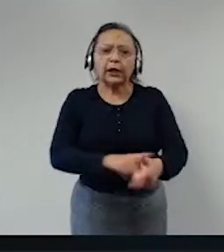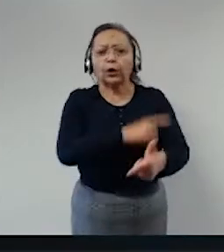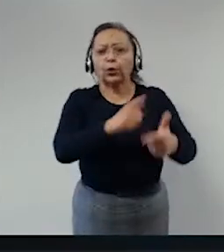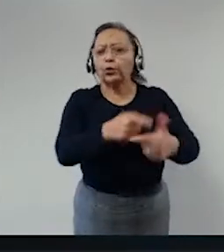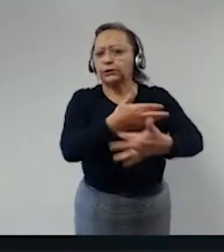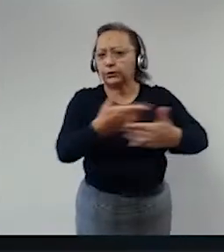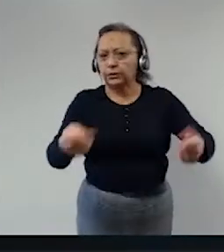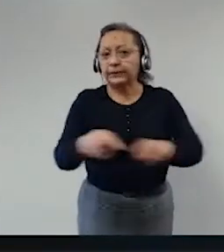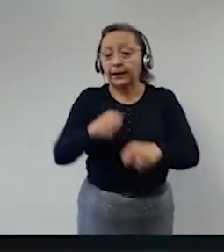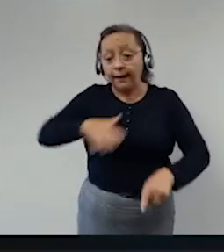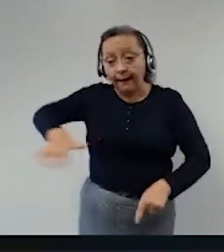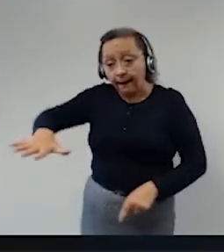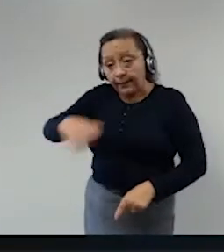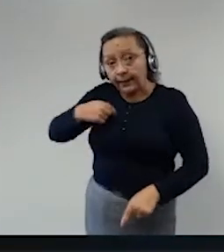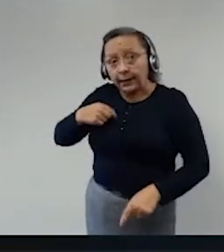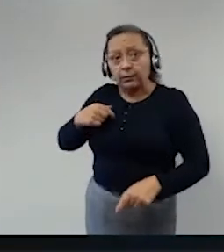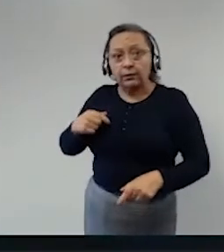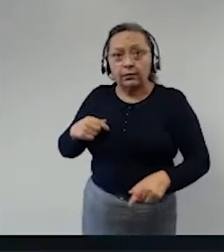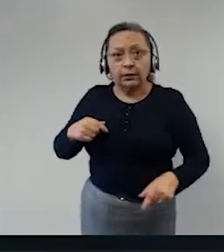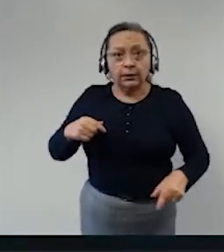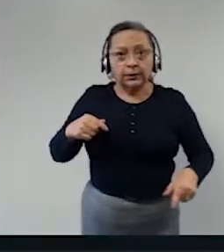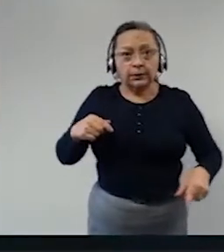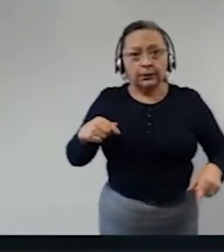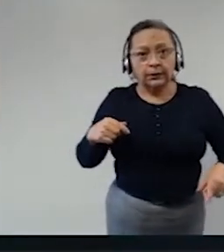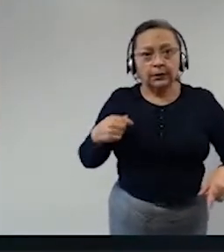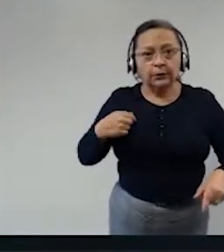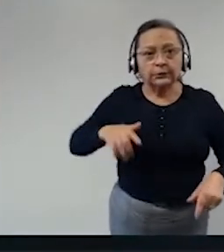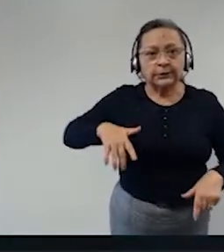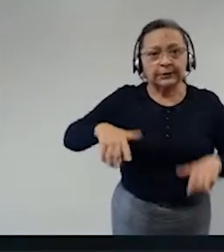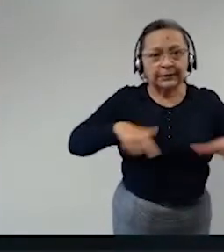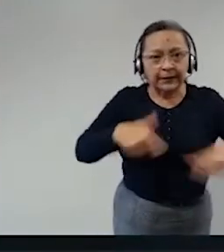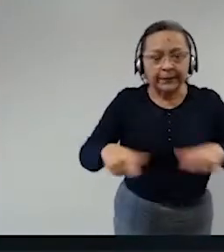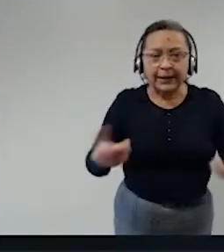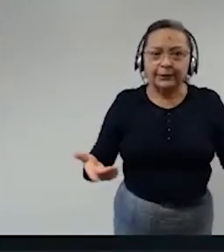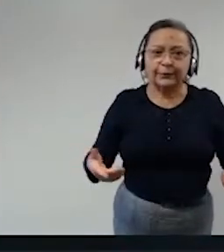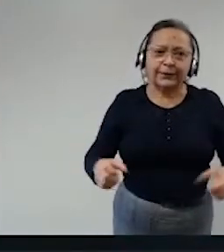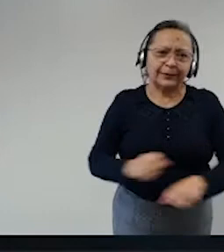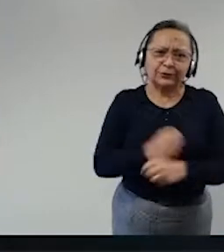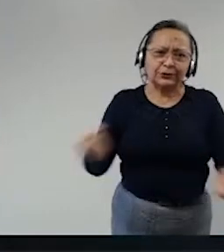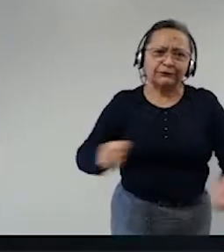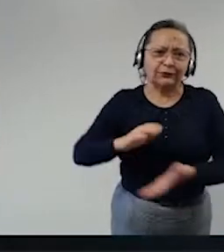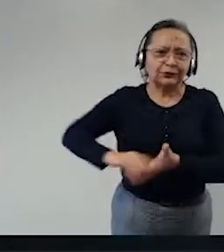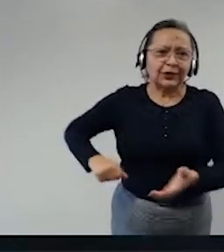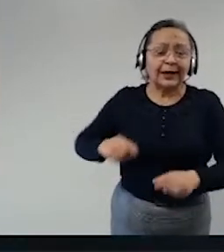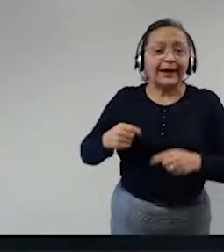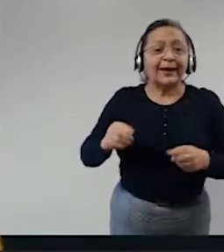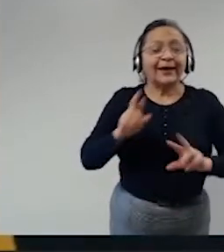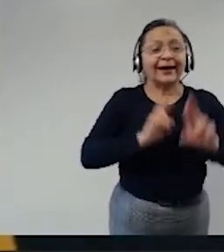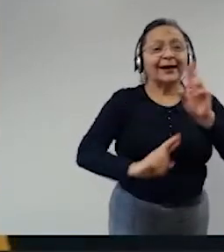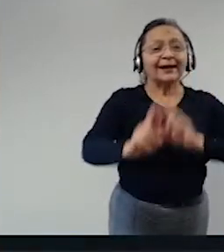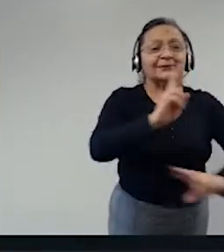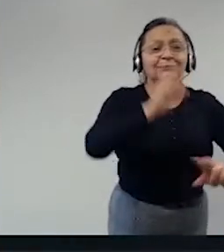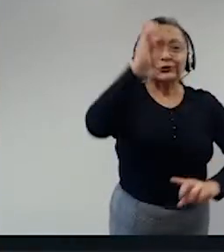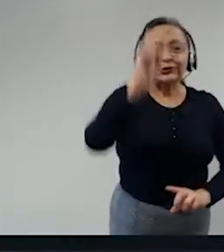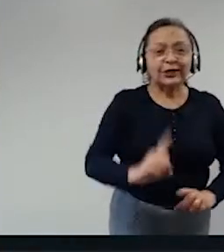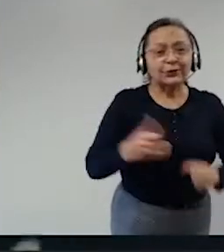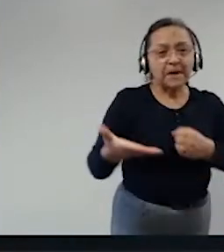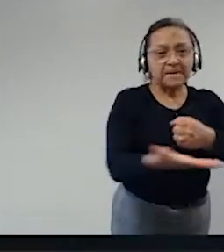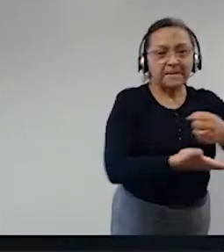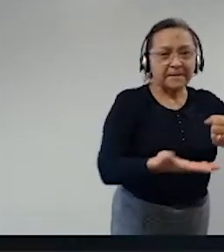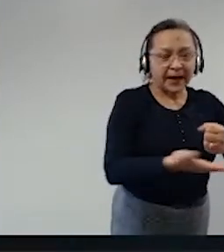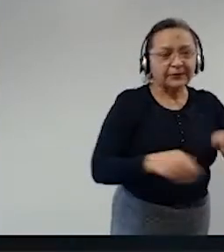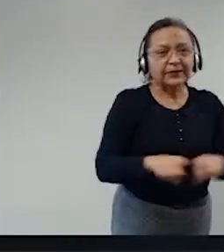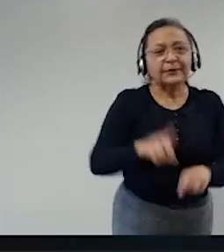a área que eu atuo, e que não posso deixar de mencionar, são as sistemáticas violações dos direitos fundamentais e dos